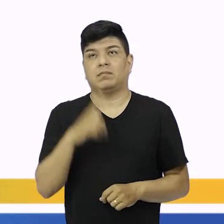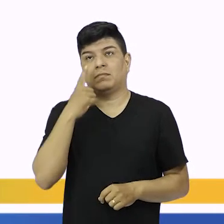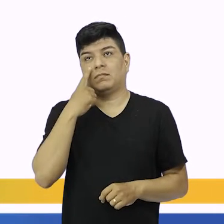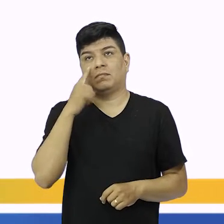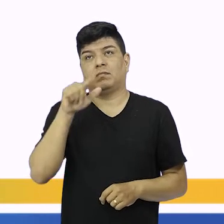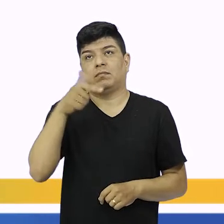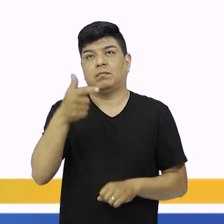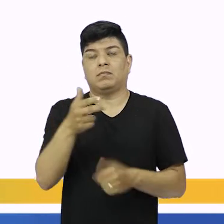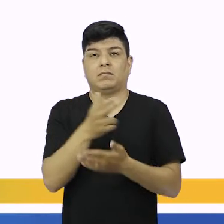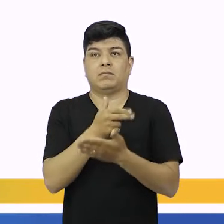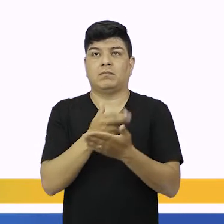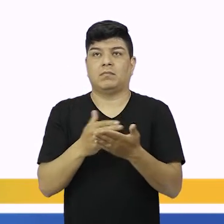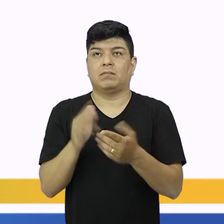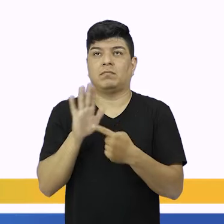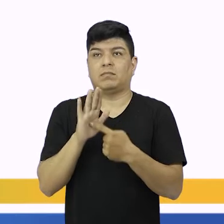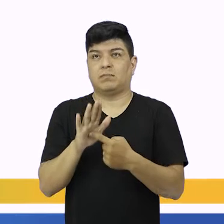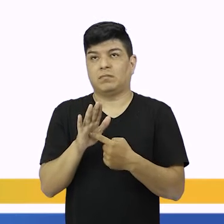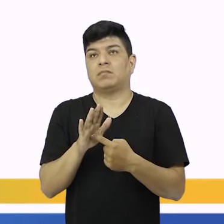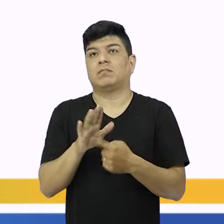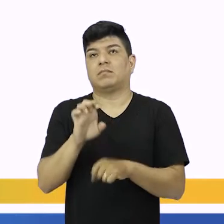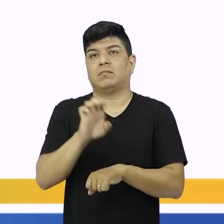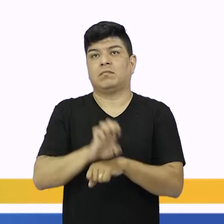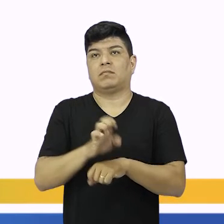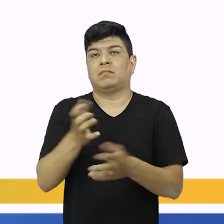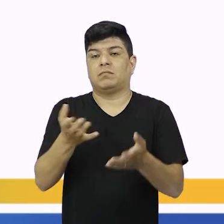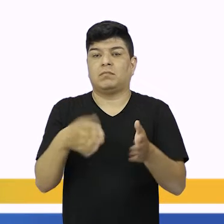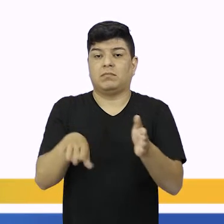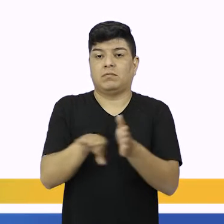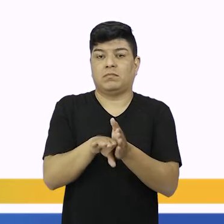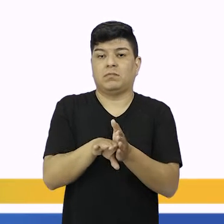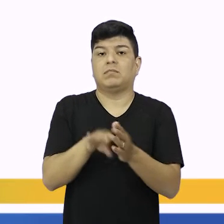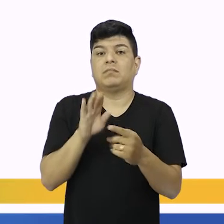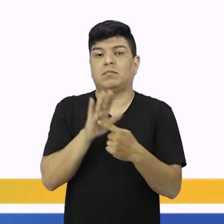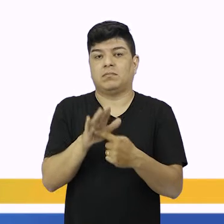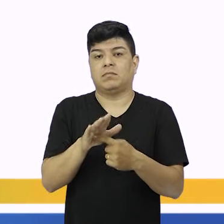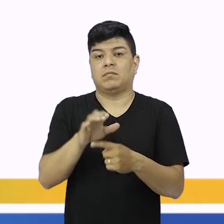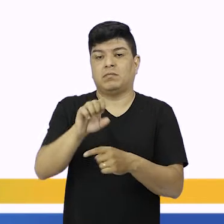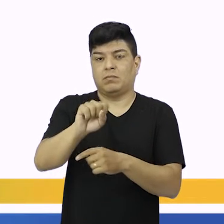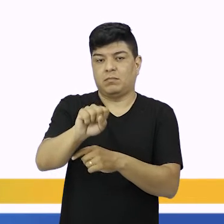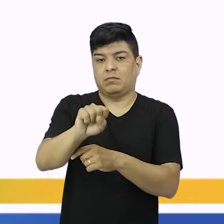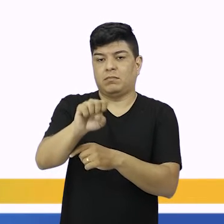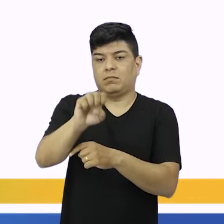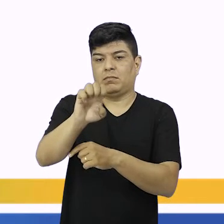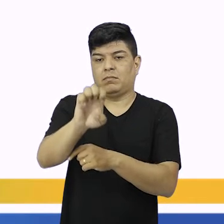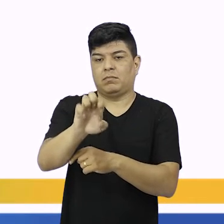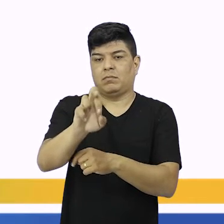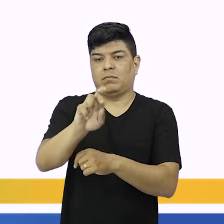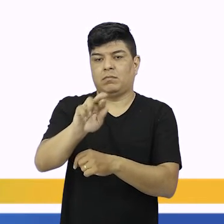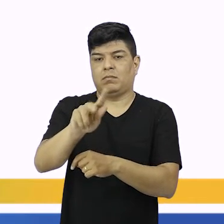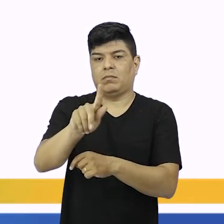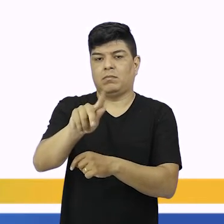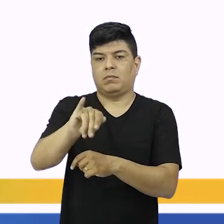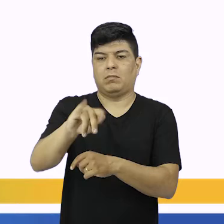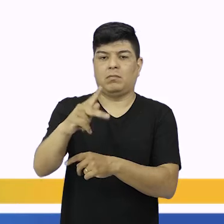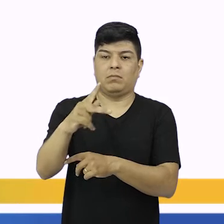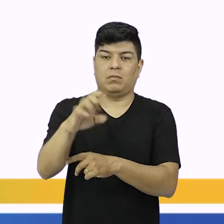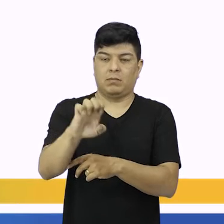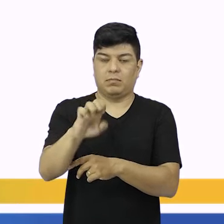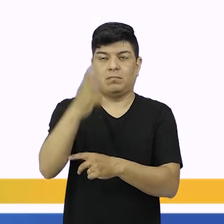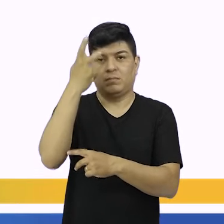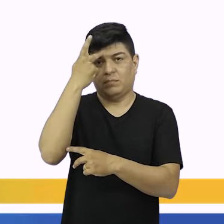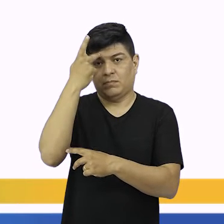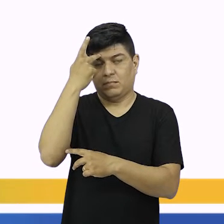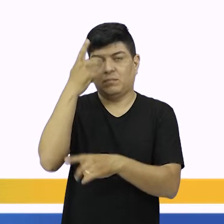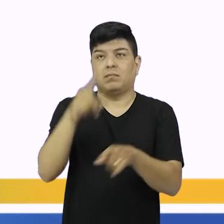outra charge desse período que mostra, né, um estado querendo chegar ali, representa Sergipe, né, mas os gigantes aí de São Paulo e